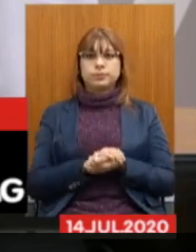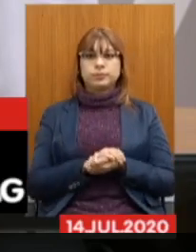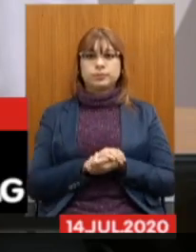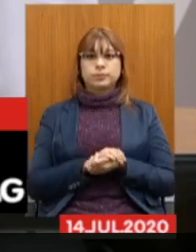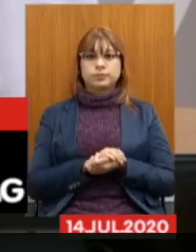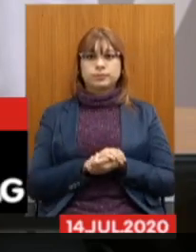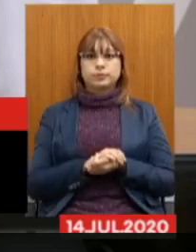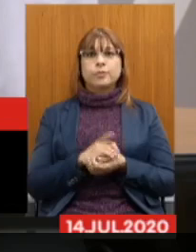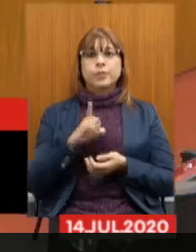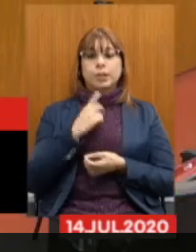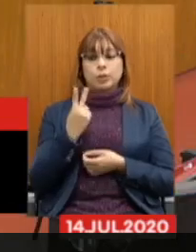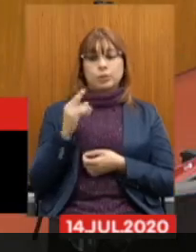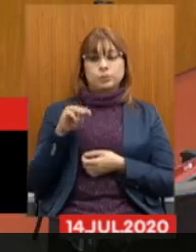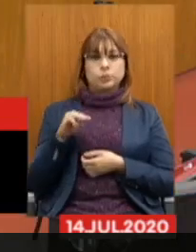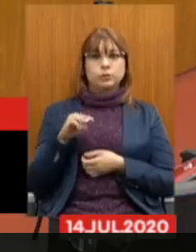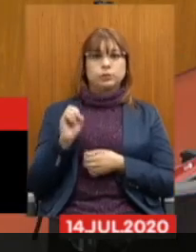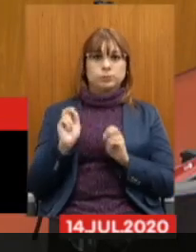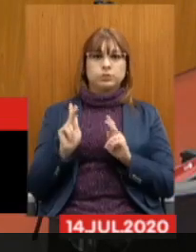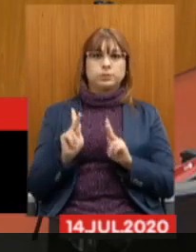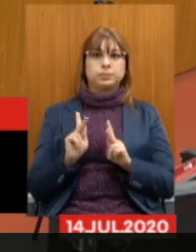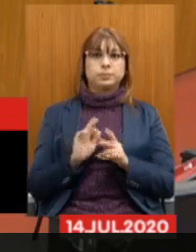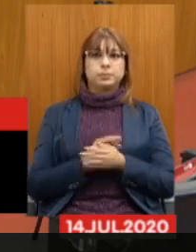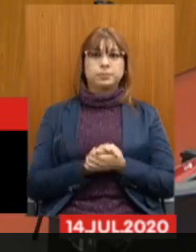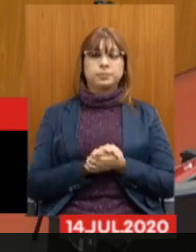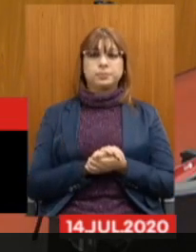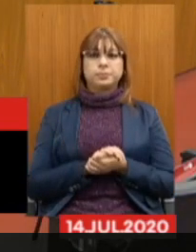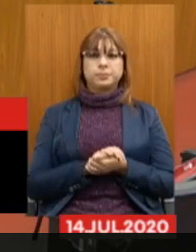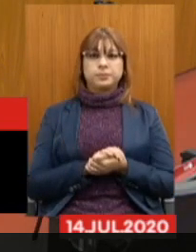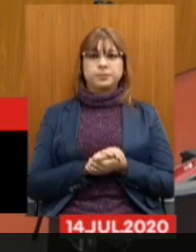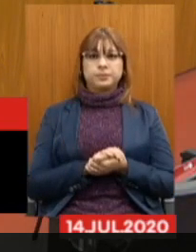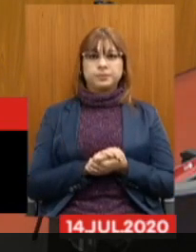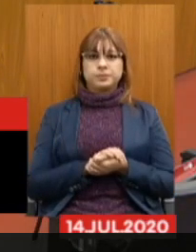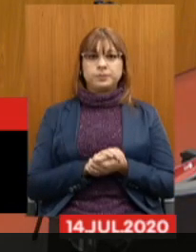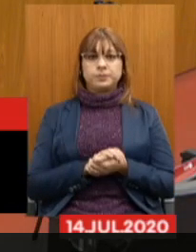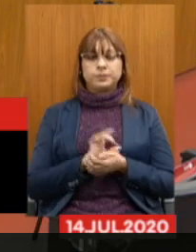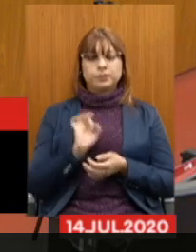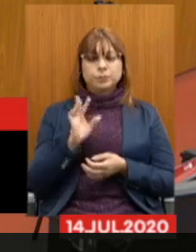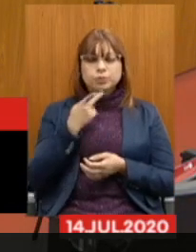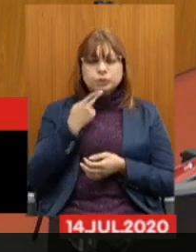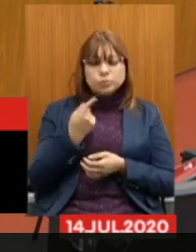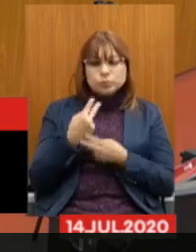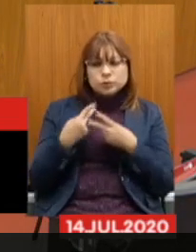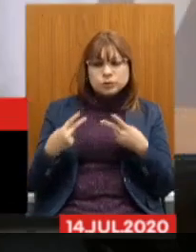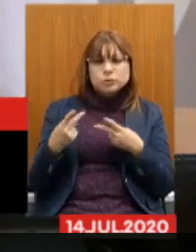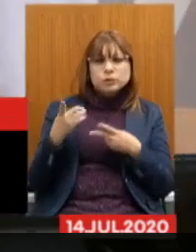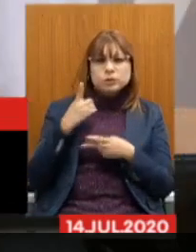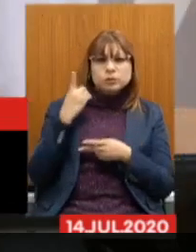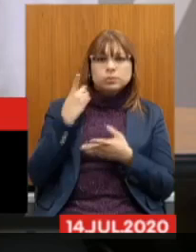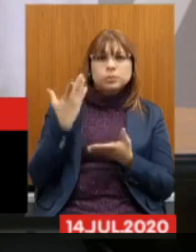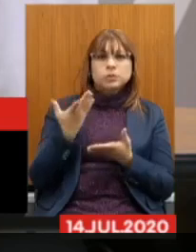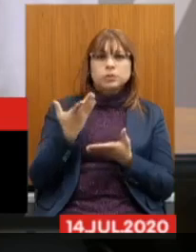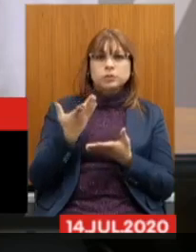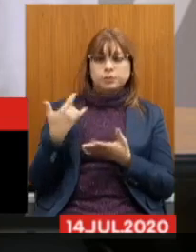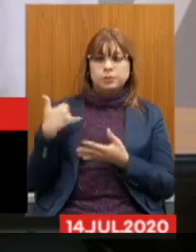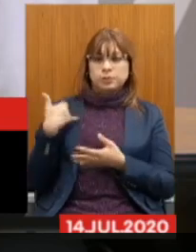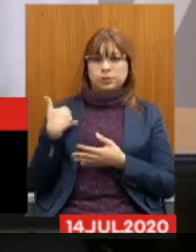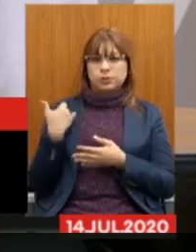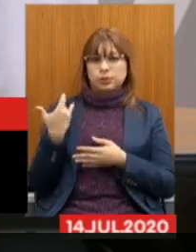A senhora tem mais 2 minutos. Pois não, pois não. É só uma consideração, deputada, a respeito da idade